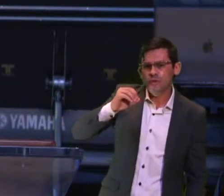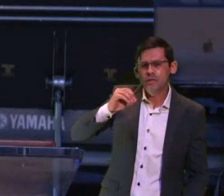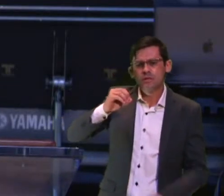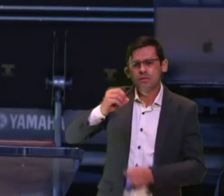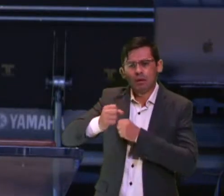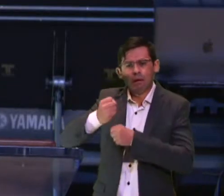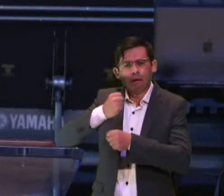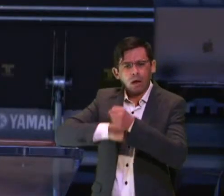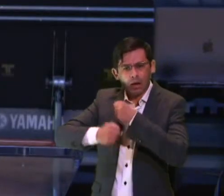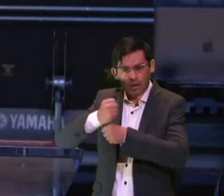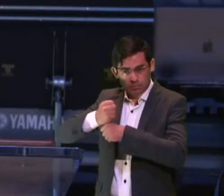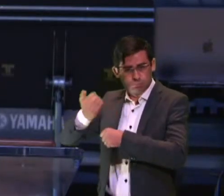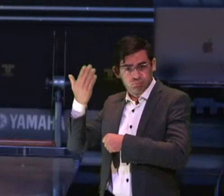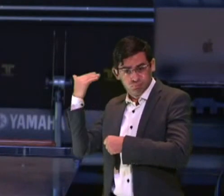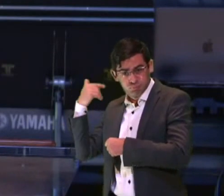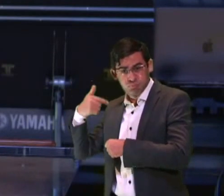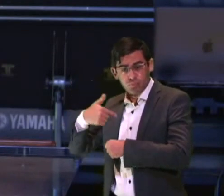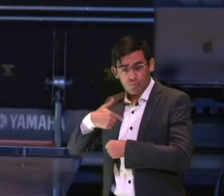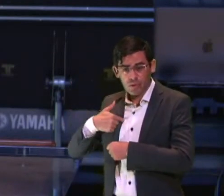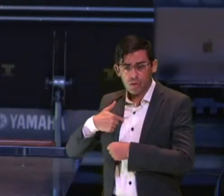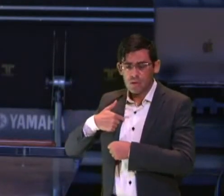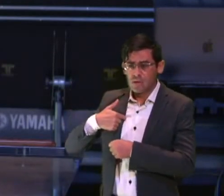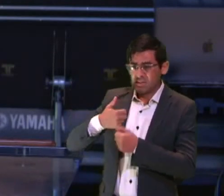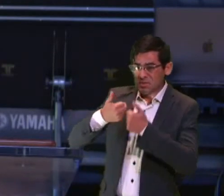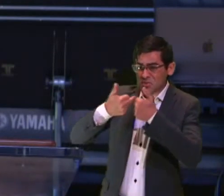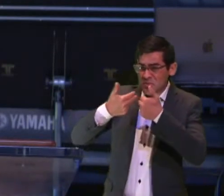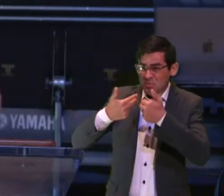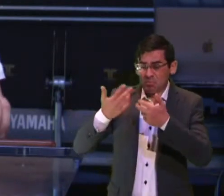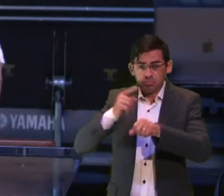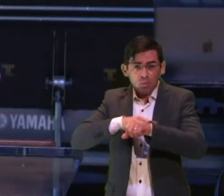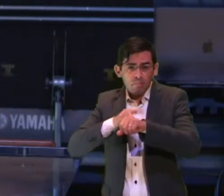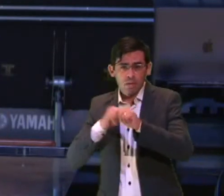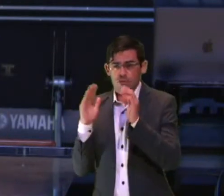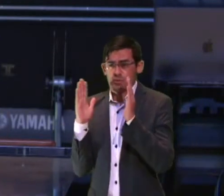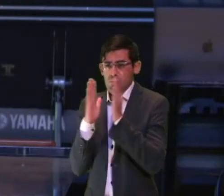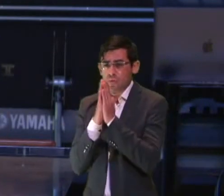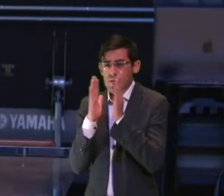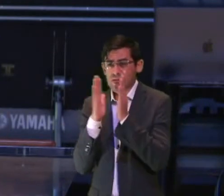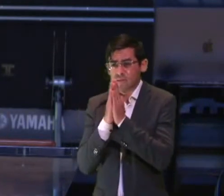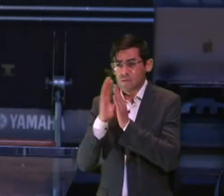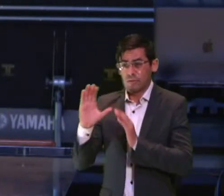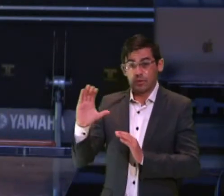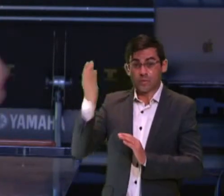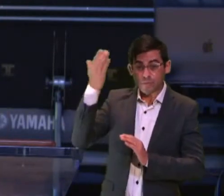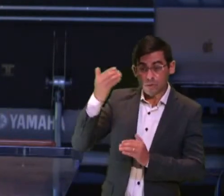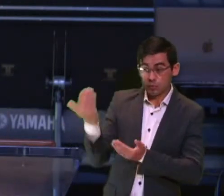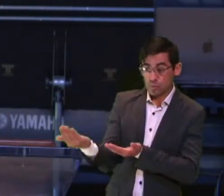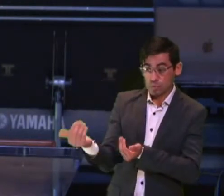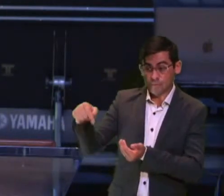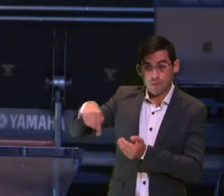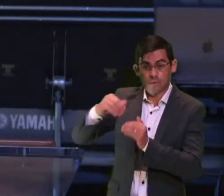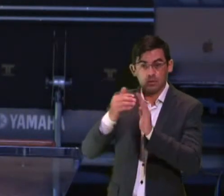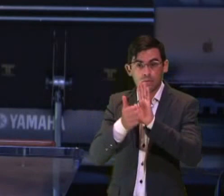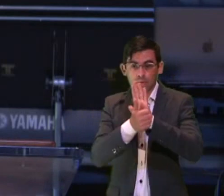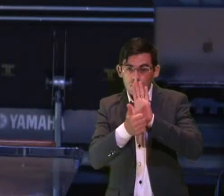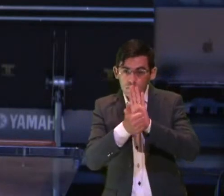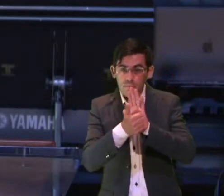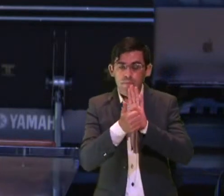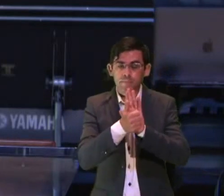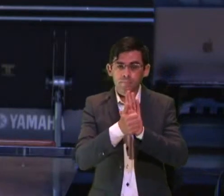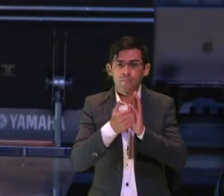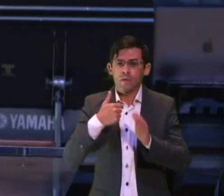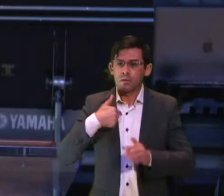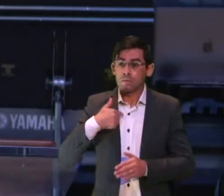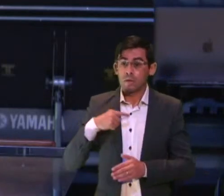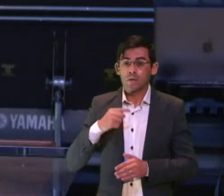poucos anos atrás, alguns movimentos de oração estavam acontecendo entre os jovens aqui na igreja. Eu